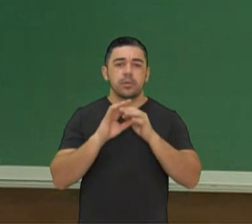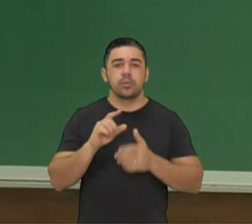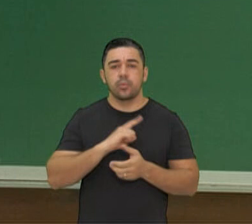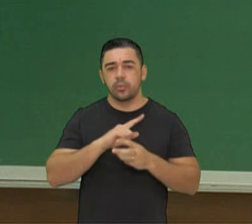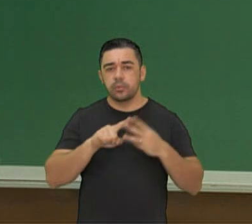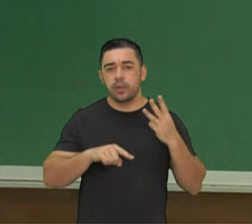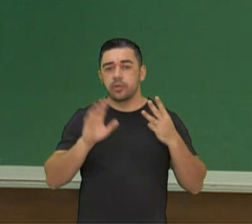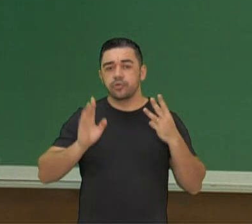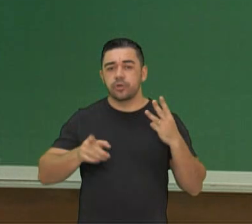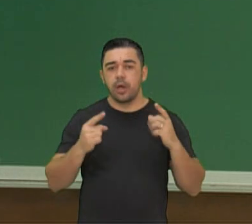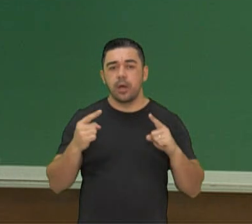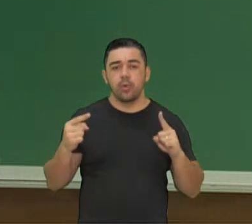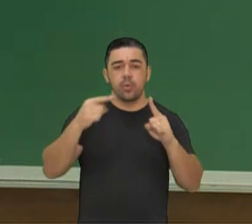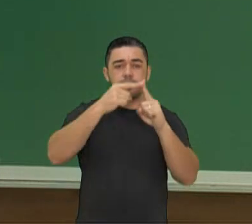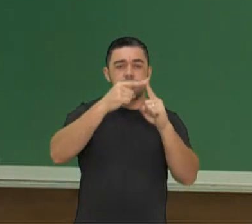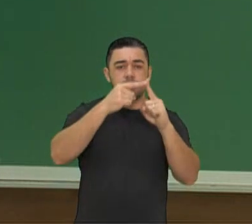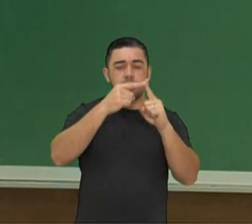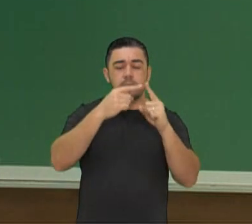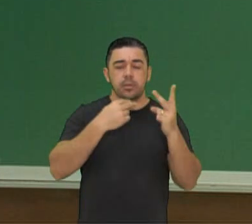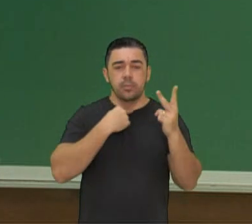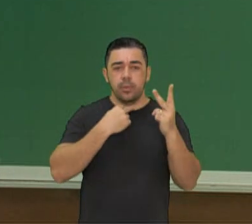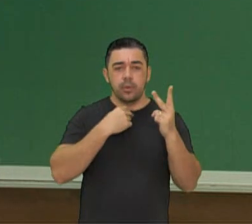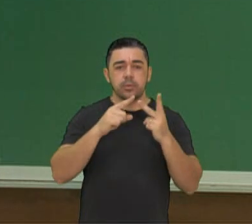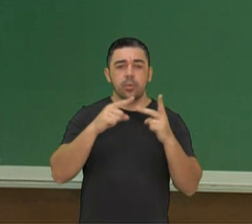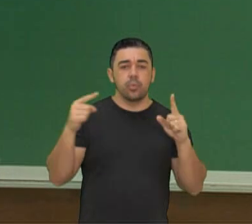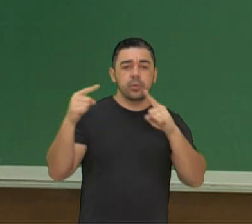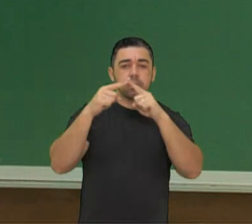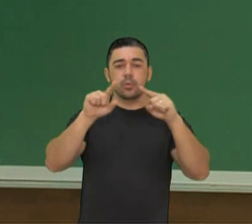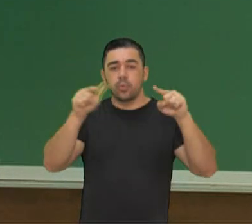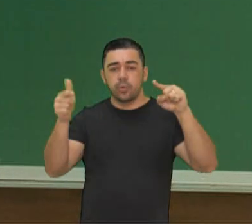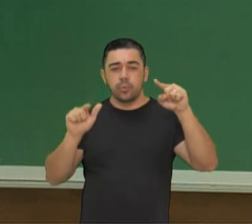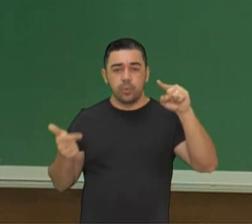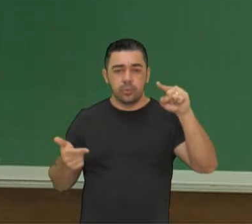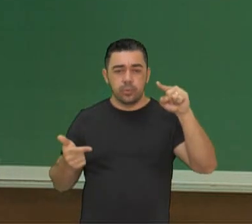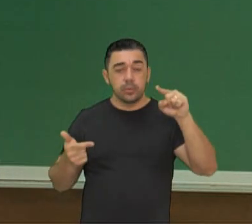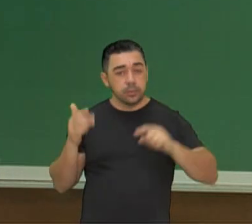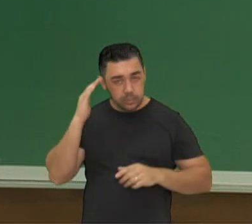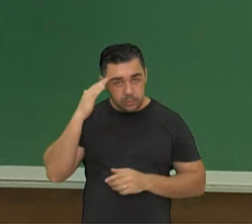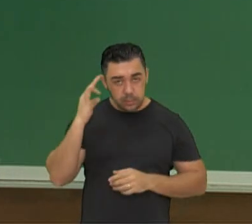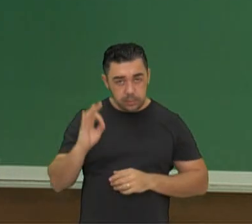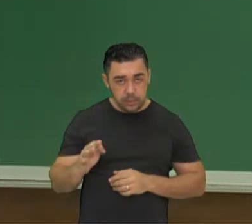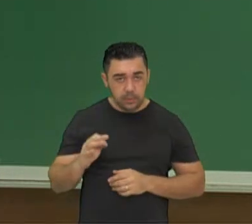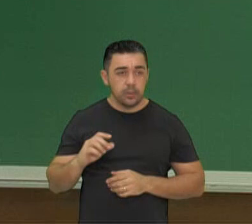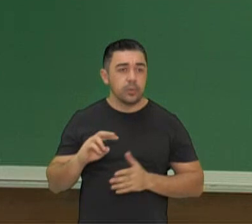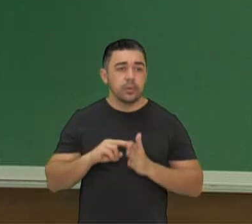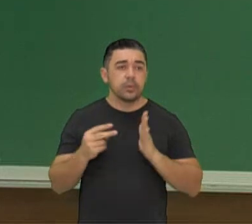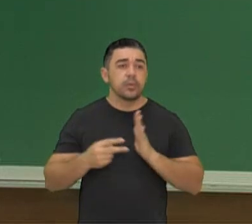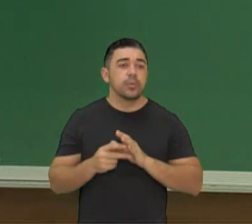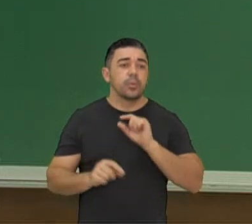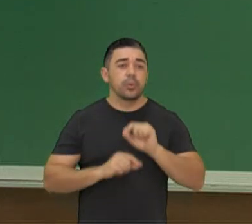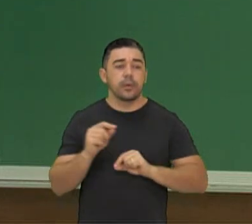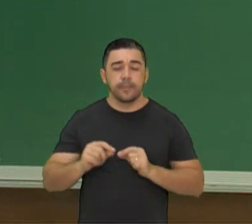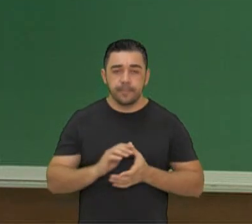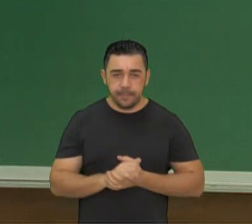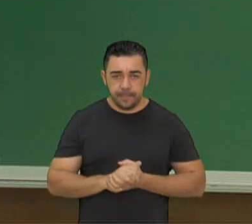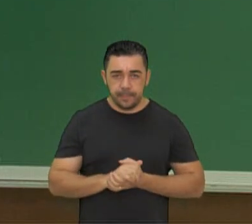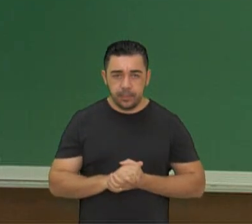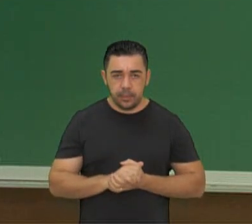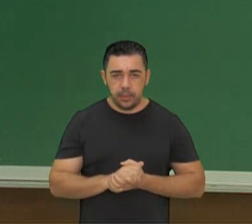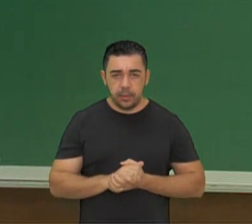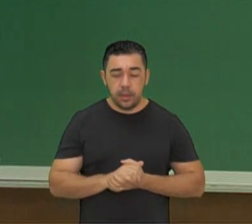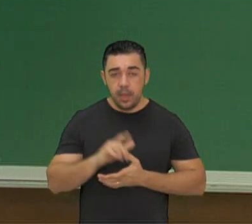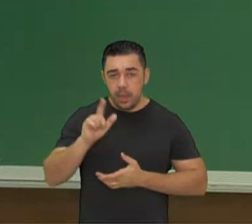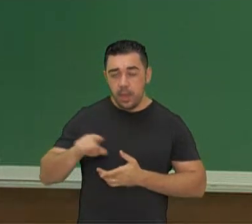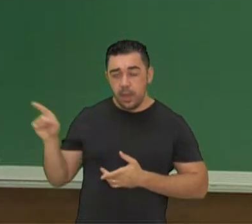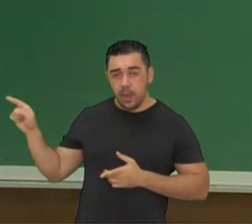3 vértices que eu já combinei. Não posso unir com ele mesmo e não posso unir com os vértices consecutivos. Certo? Então, o que vai acontecer?